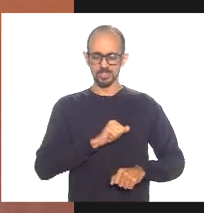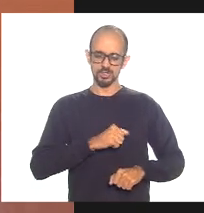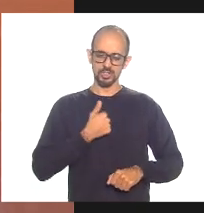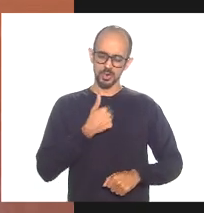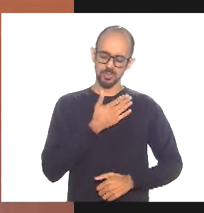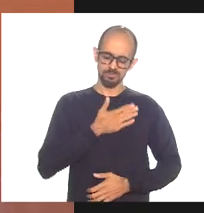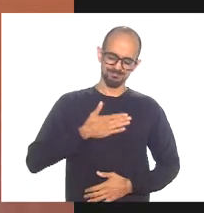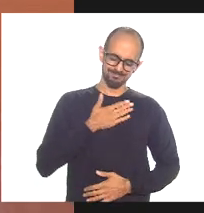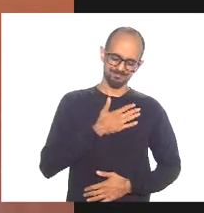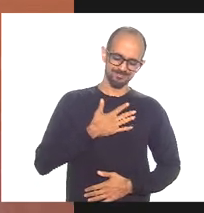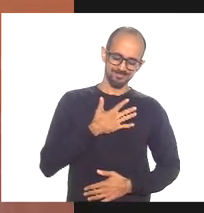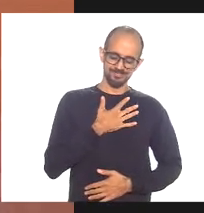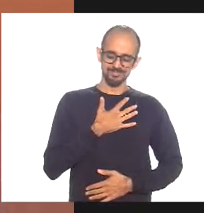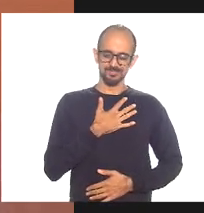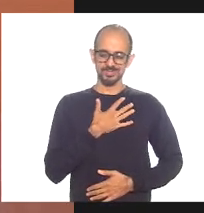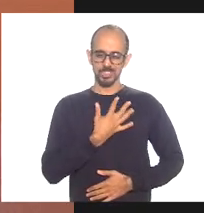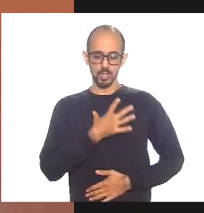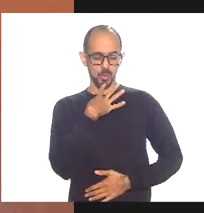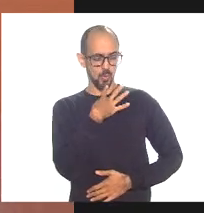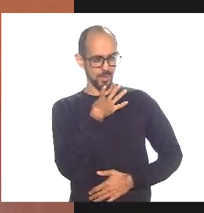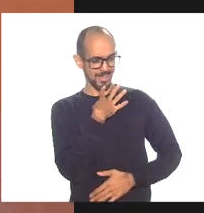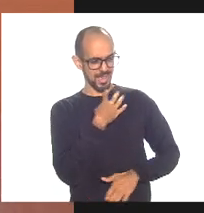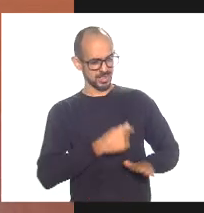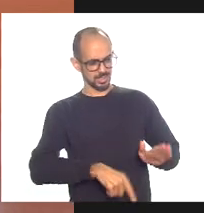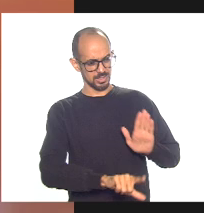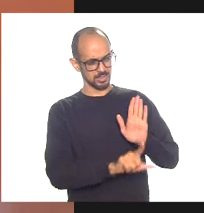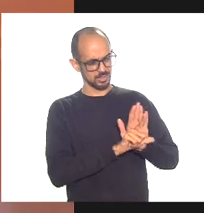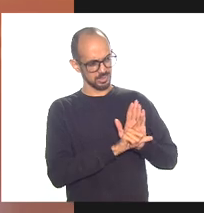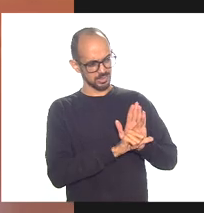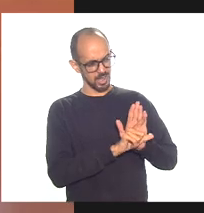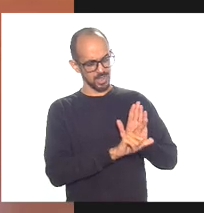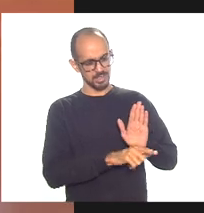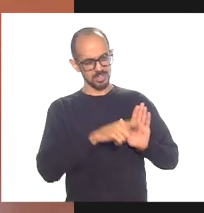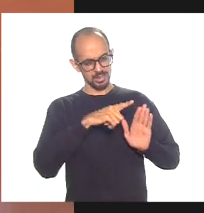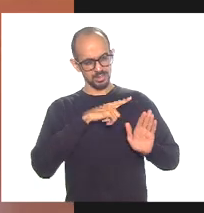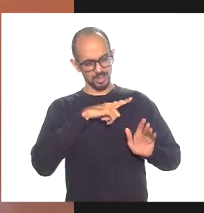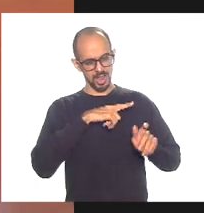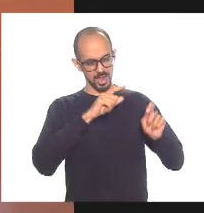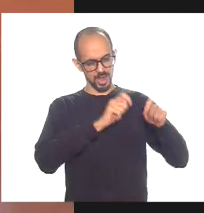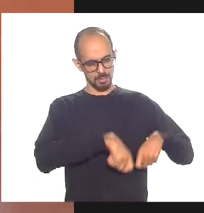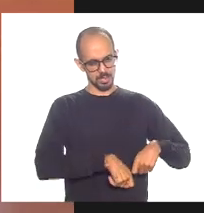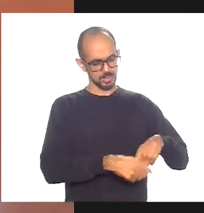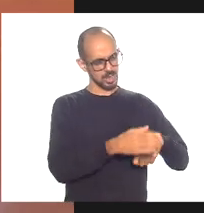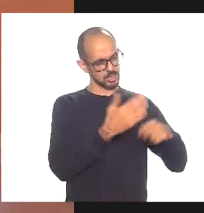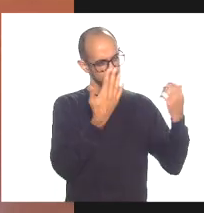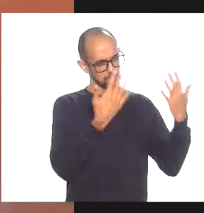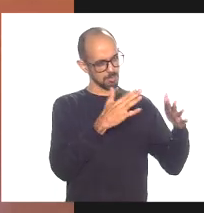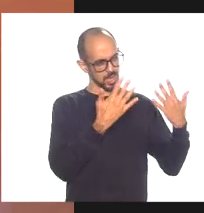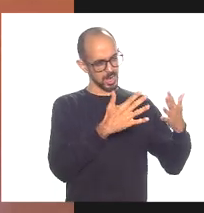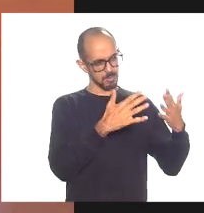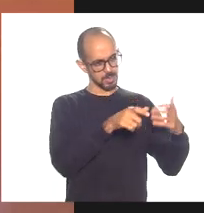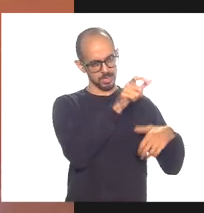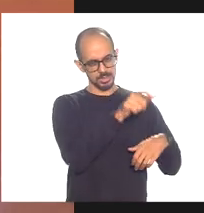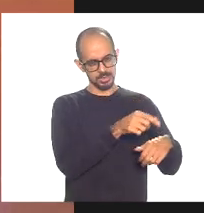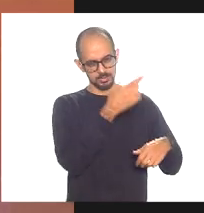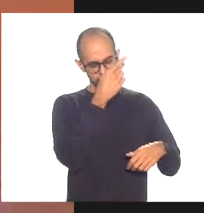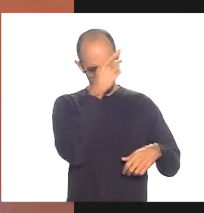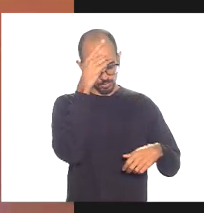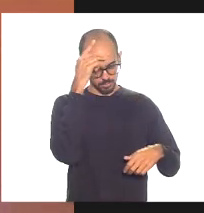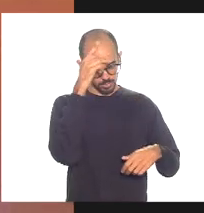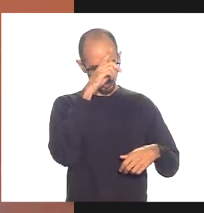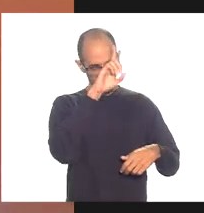estimação e conhece bem as leis, muito apto a esse cargo. Parabéns, eu voto favorável